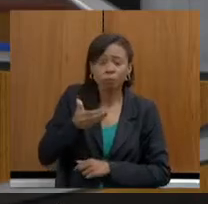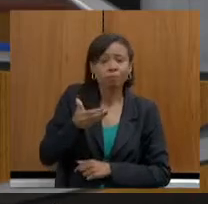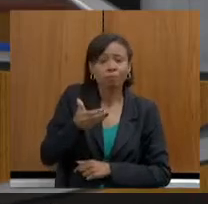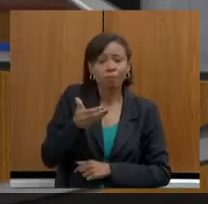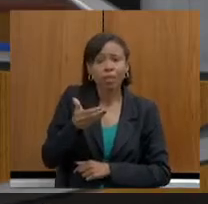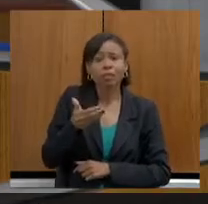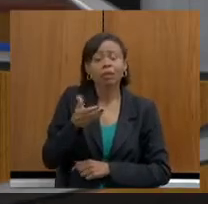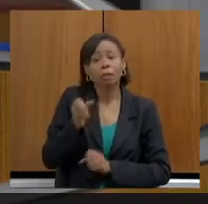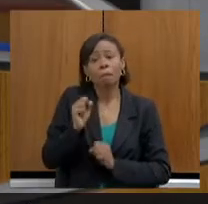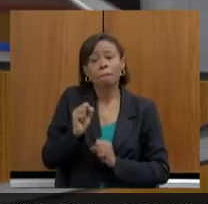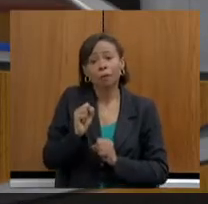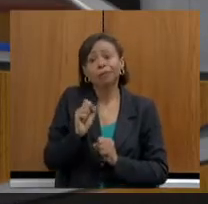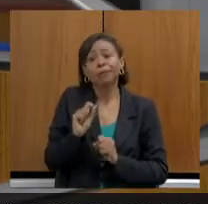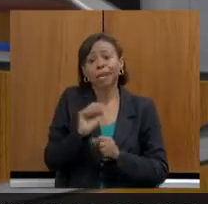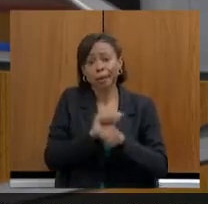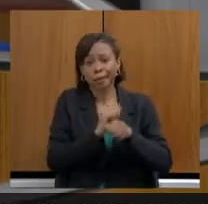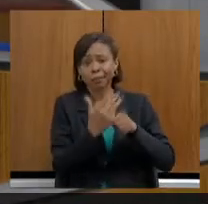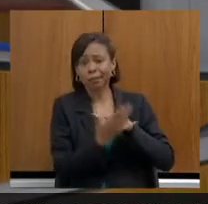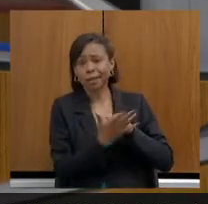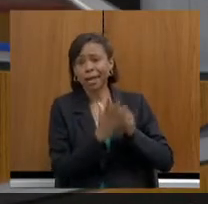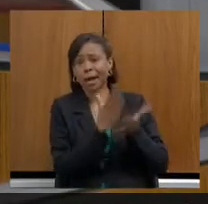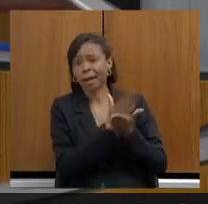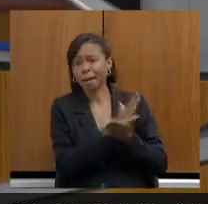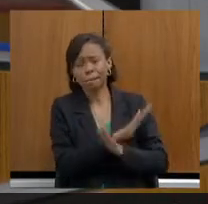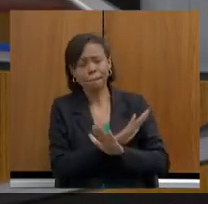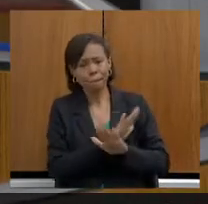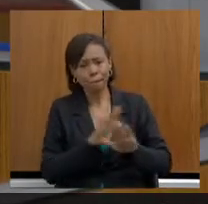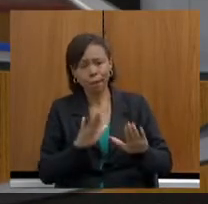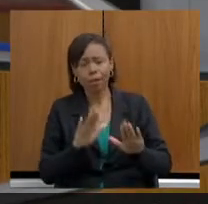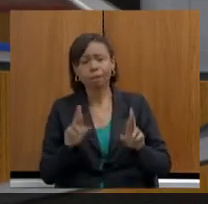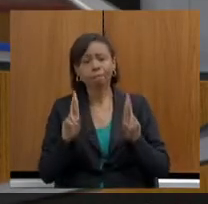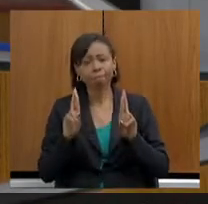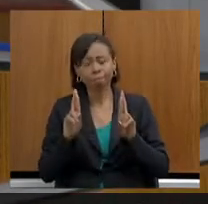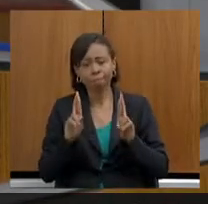fim da ar dessa pandemia e